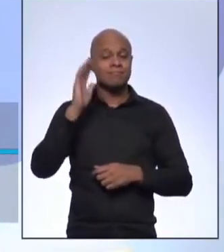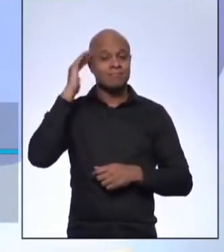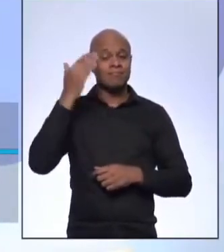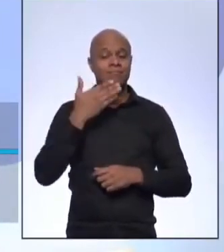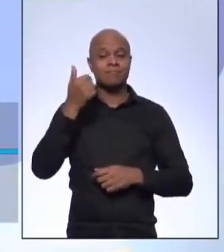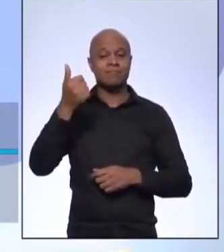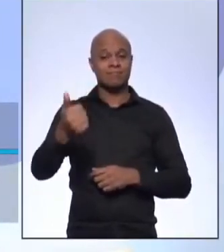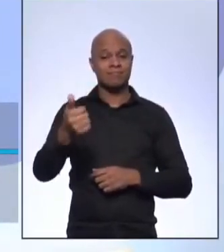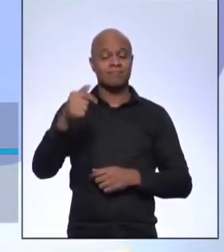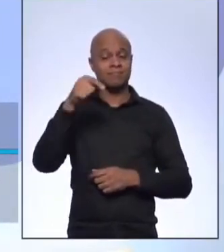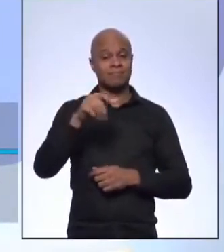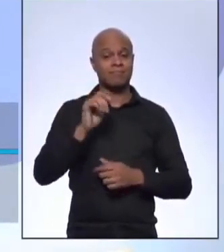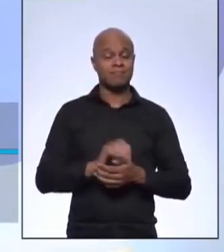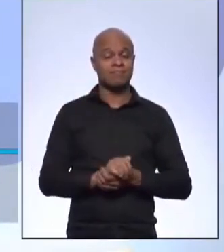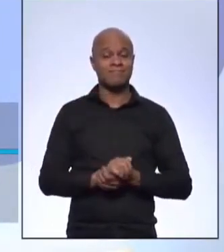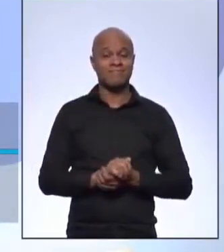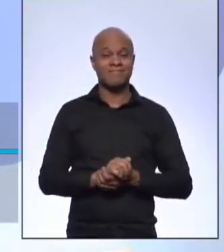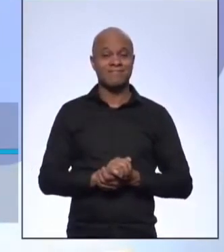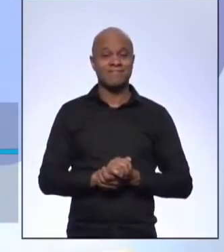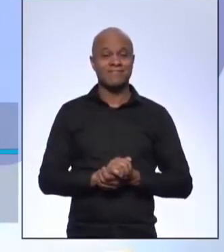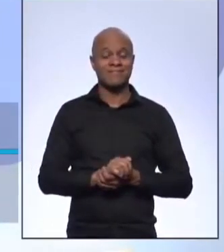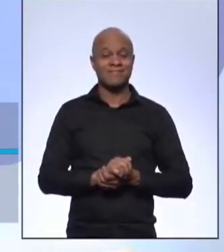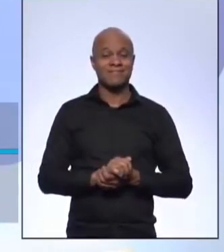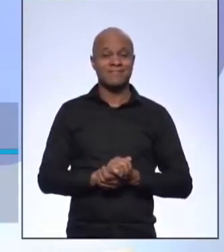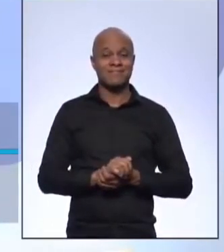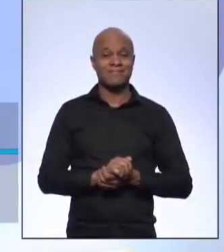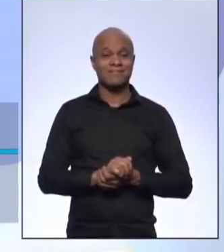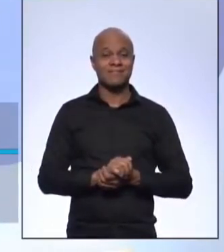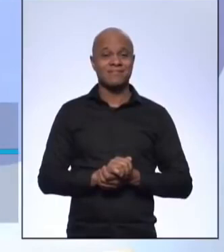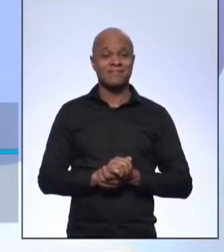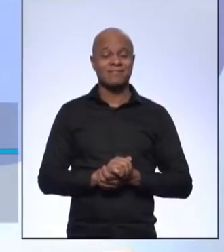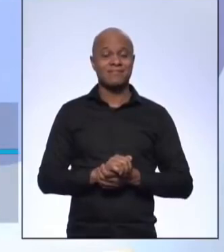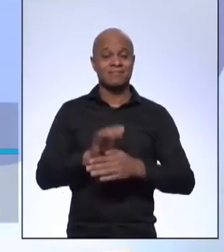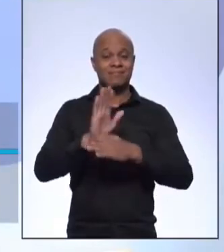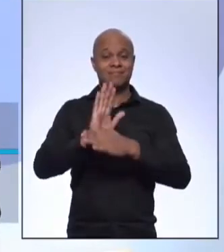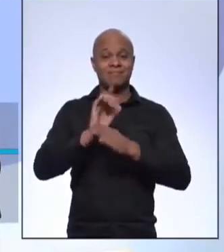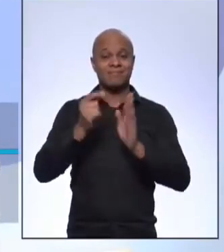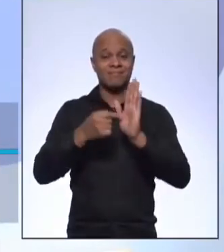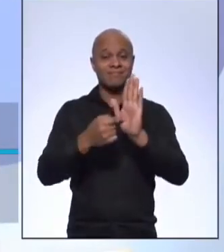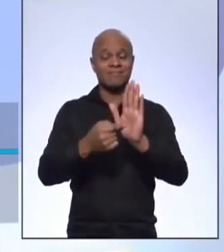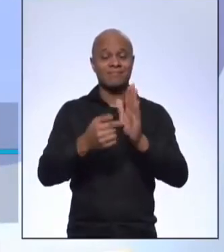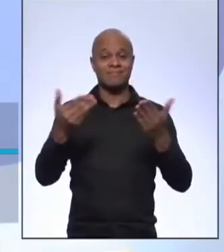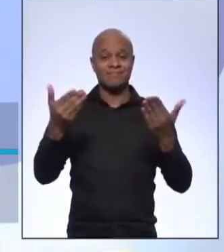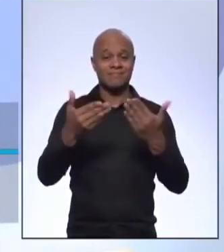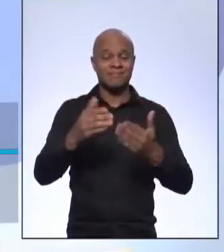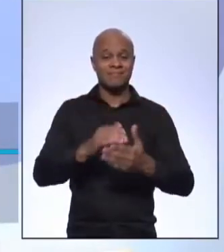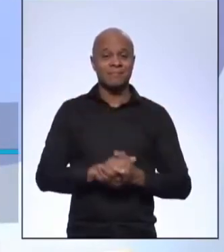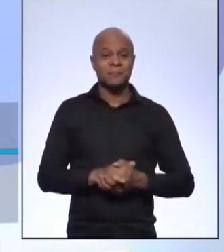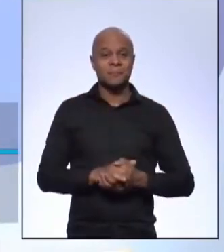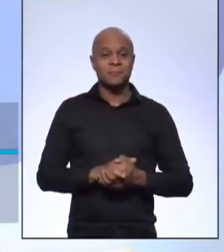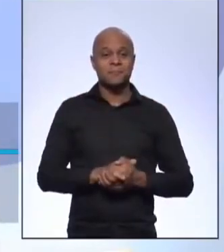pouco mais isso que eu estou falando, né, dessa atividade complementar, vocês vão assistir um vídeo que vai passar aí para vocês bem